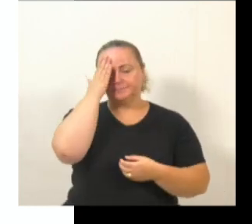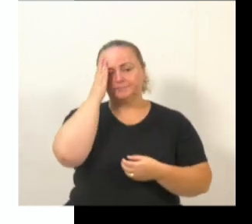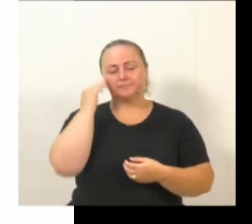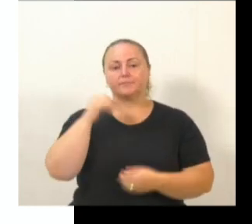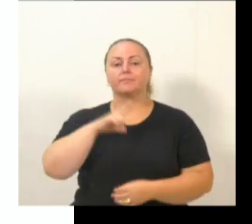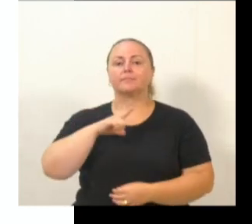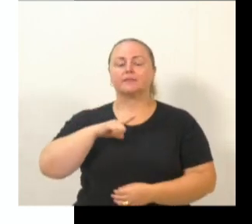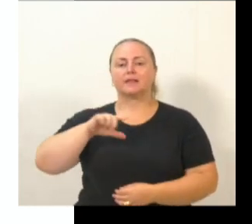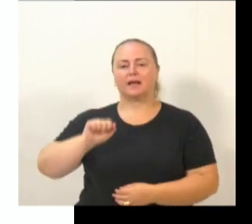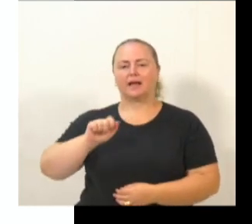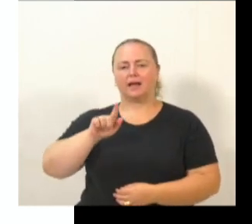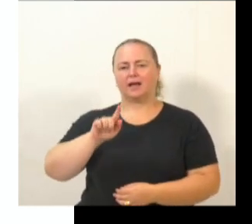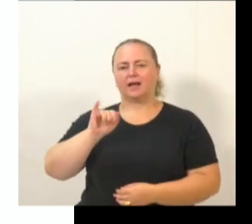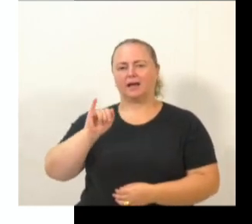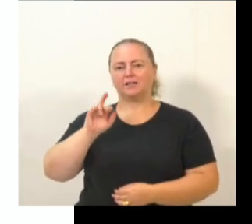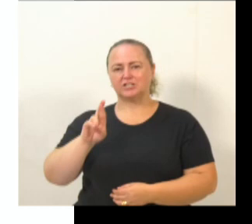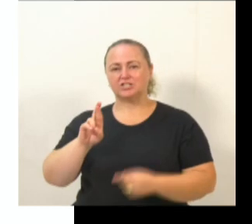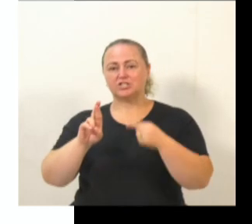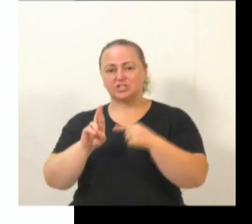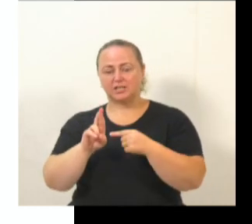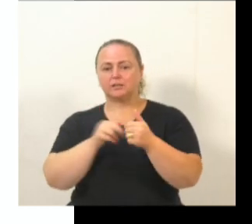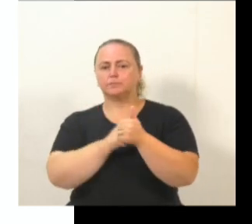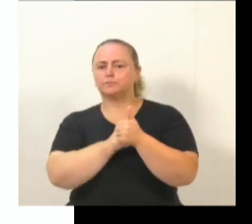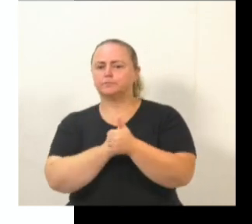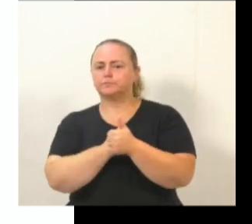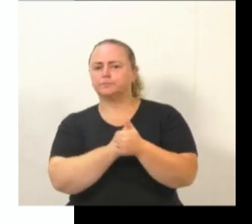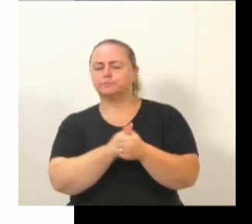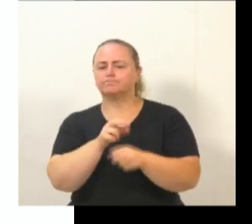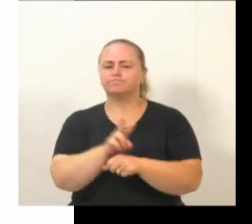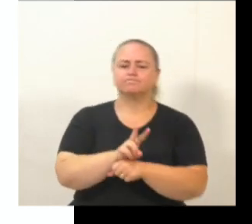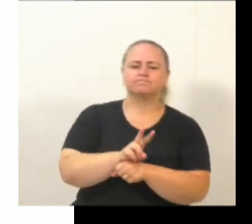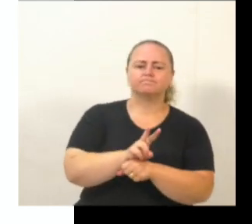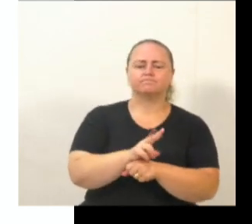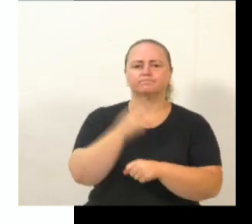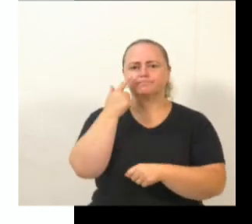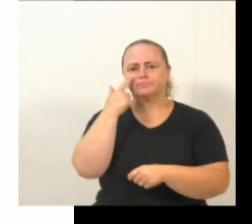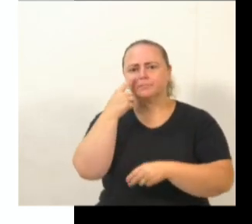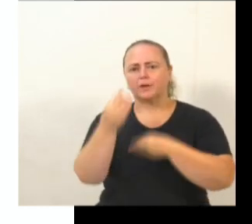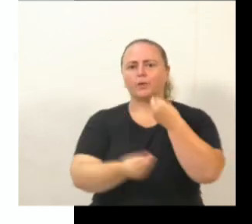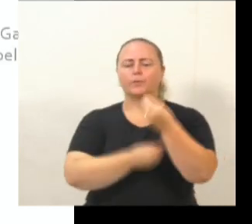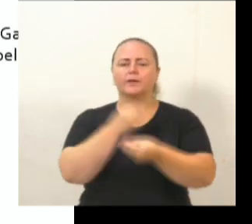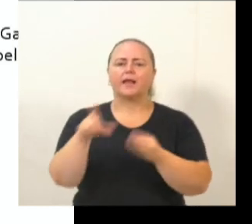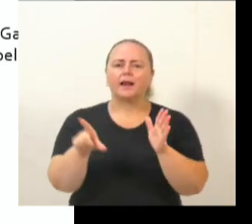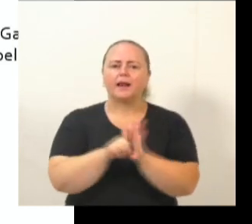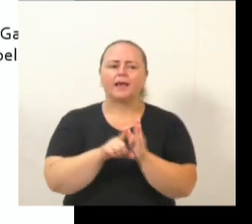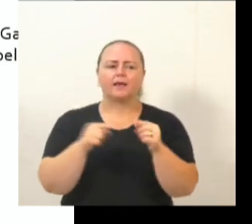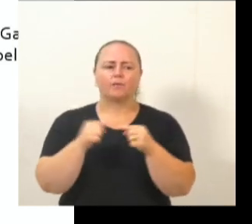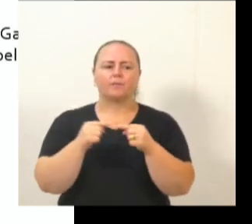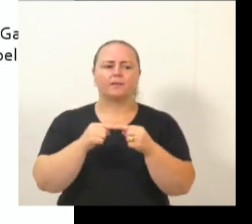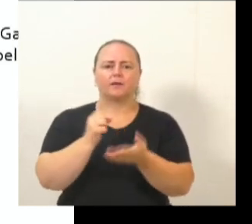que acompanha o nosso contrato, toda a parte de regulação e de cumprimentos do nosso contrato.